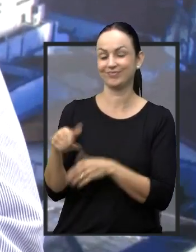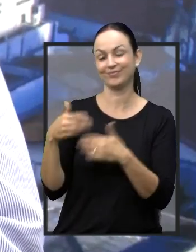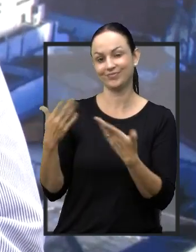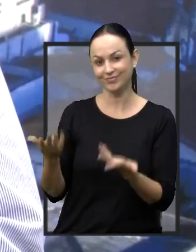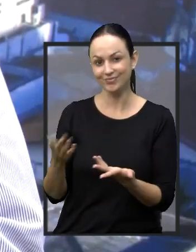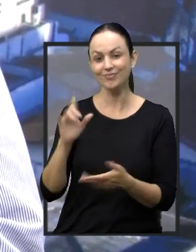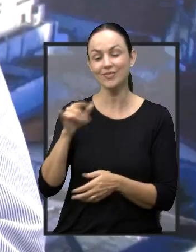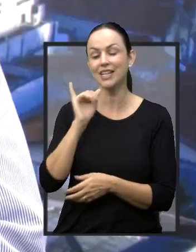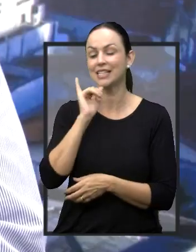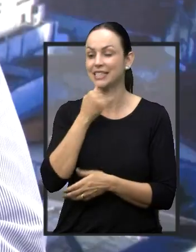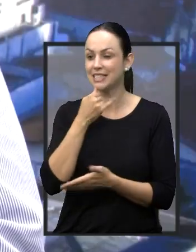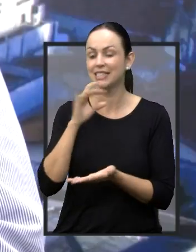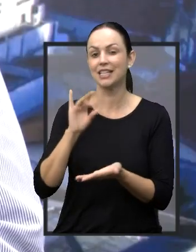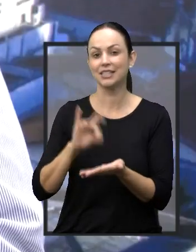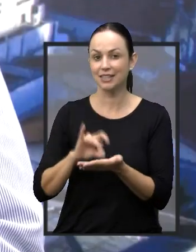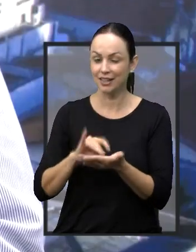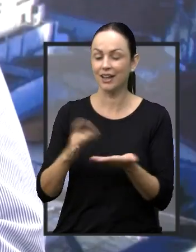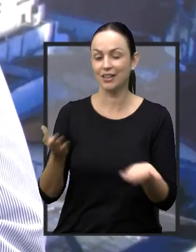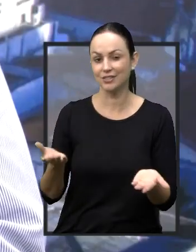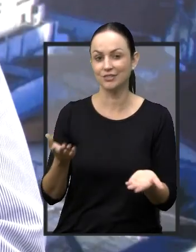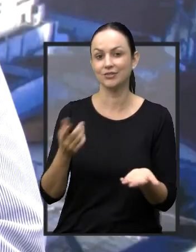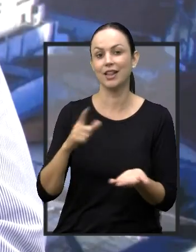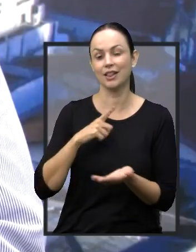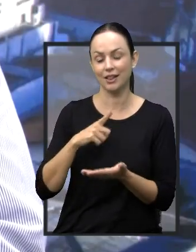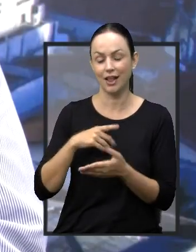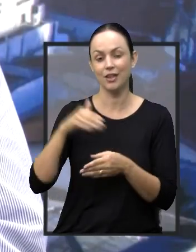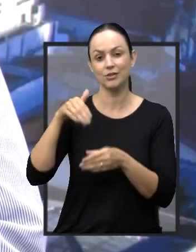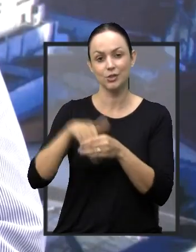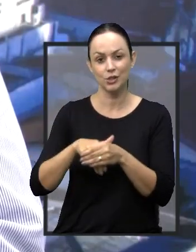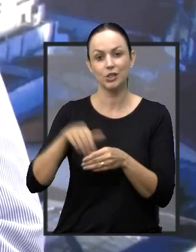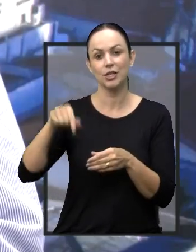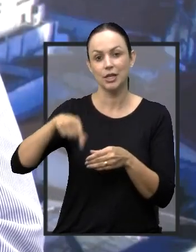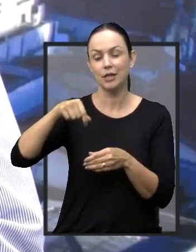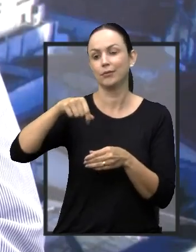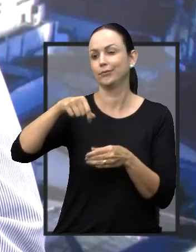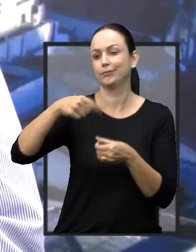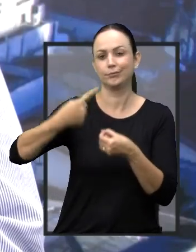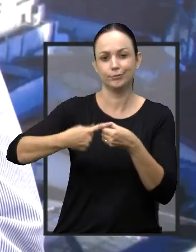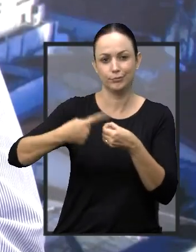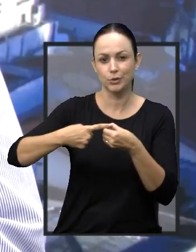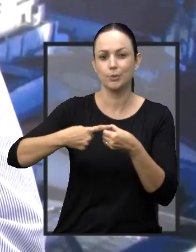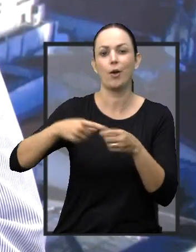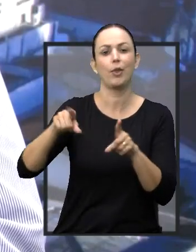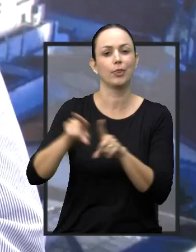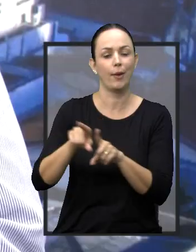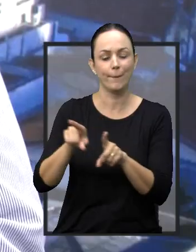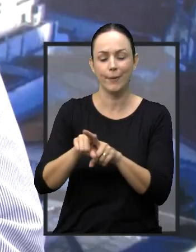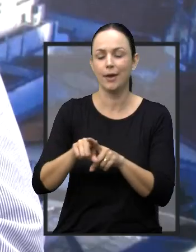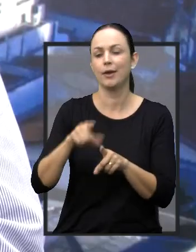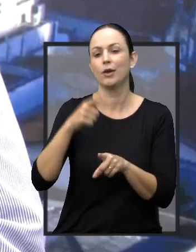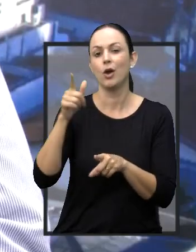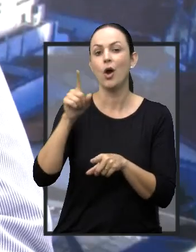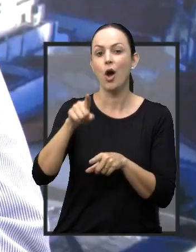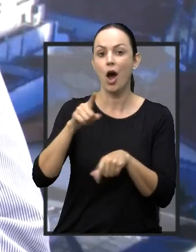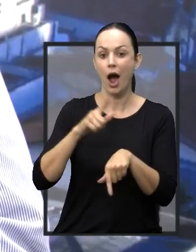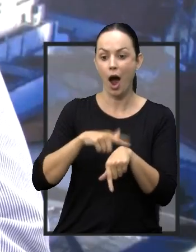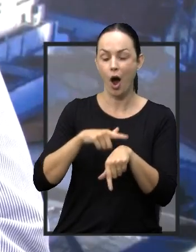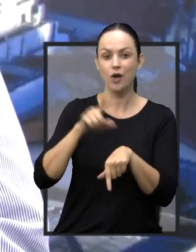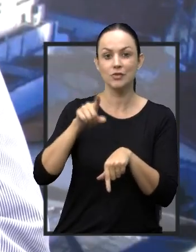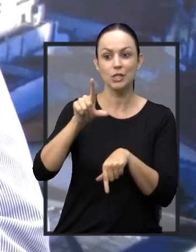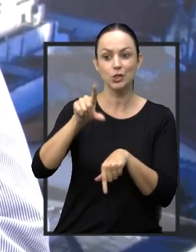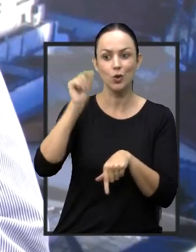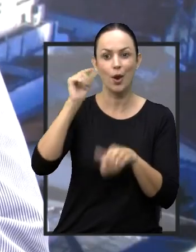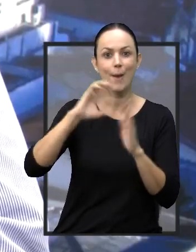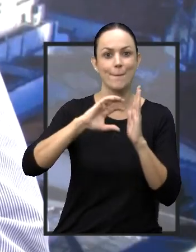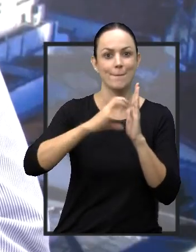triste realidade que a gente tem enfrentado, inclusive nas eleições a nível municipal. Tem gerado, na hora que você tem que escolher o